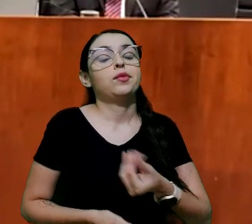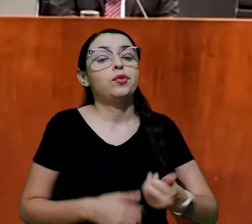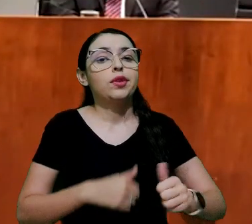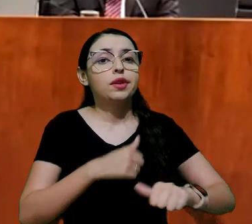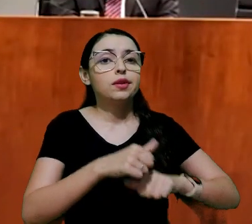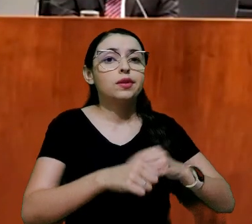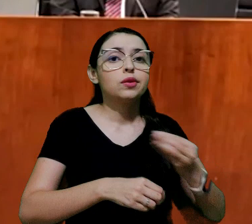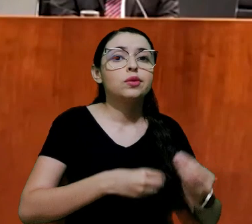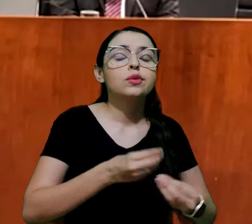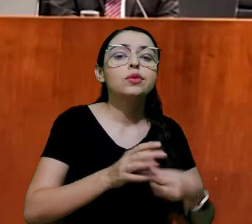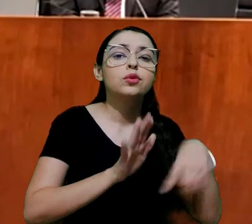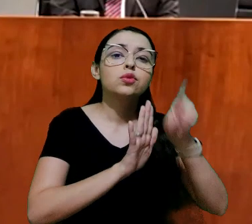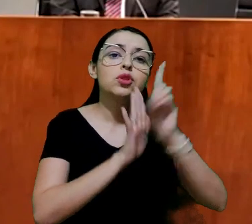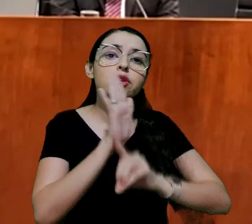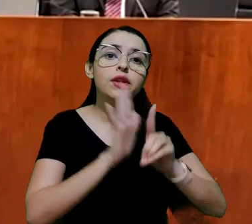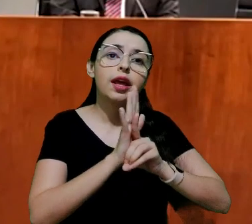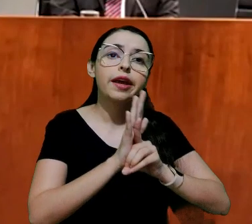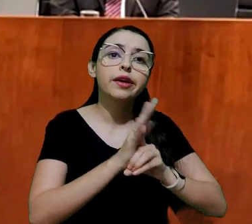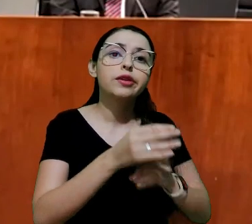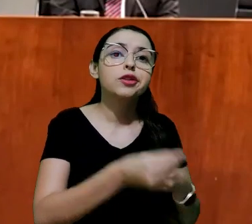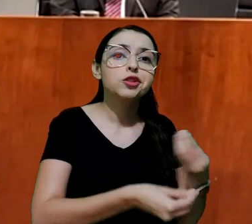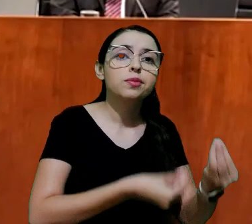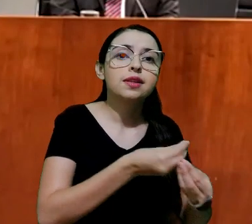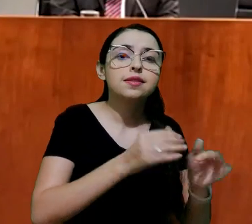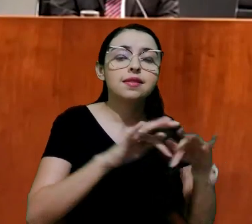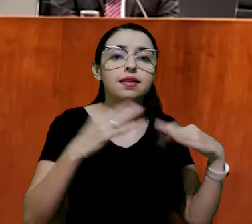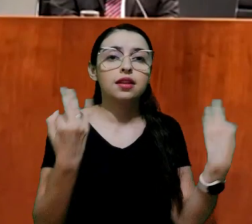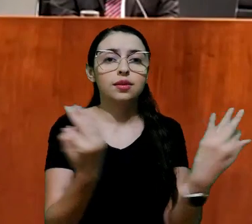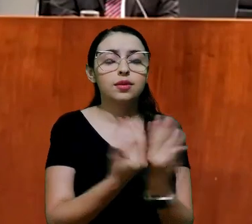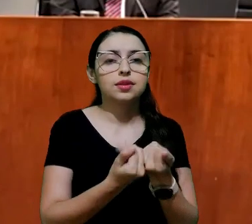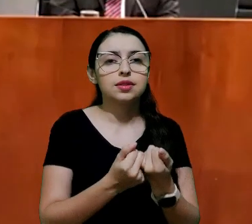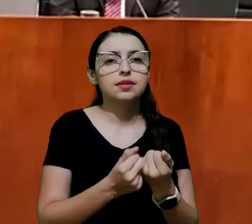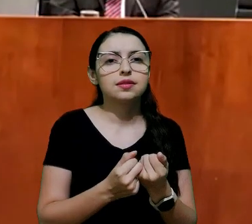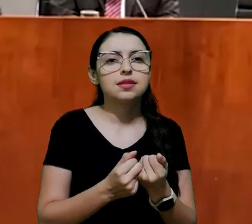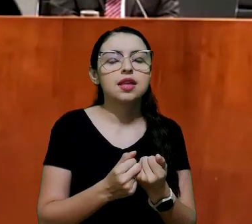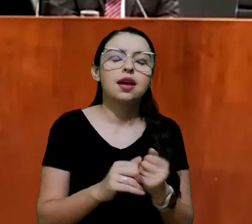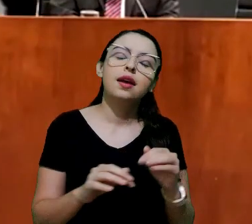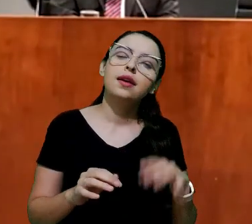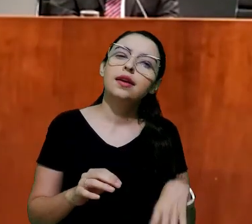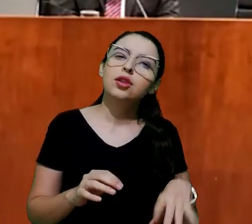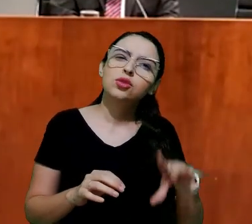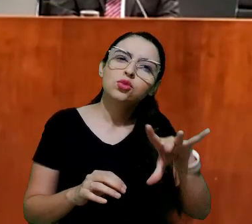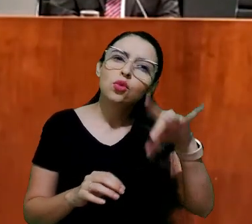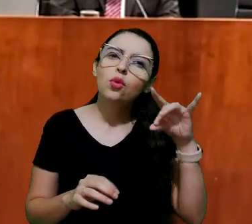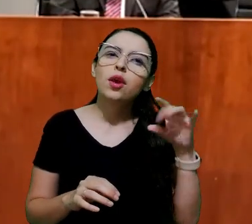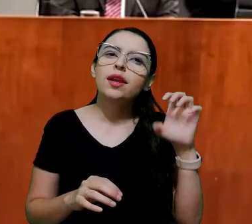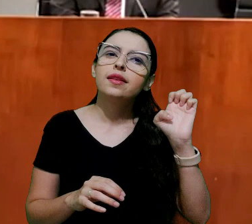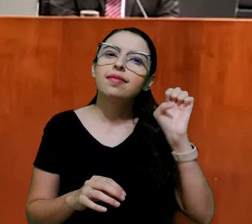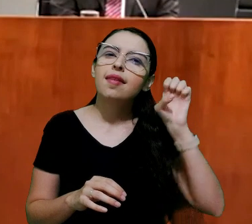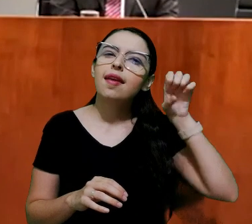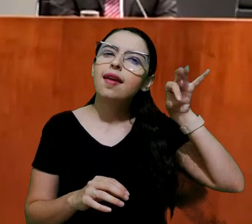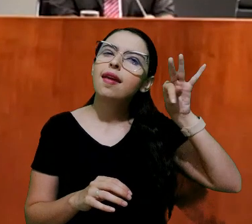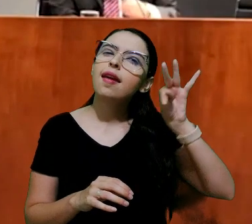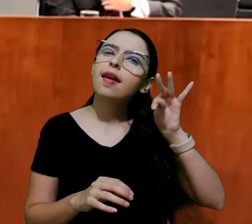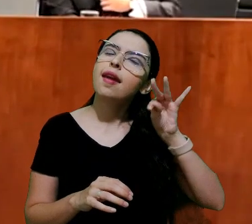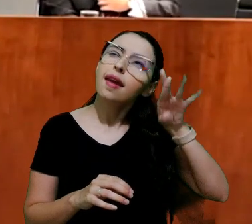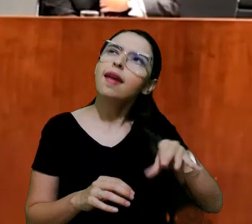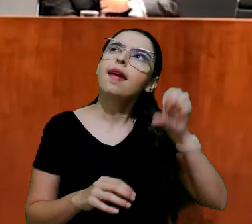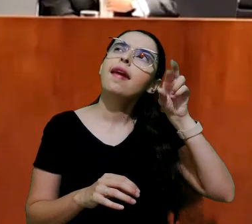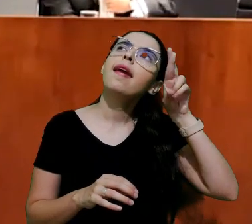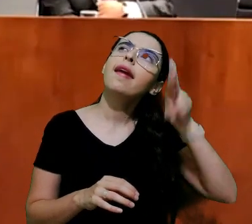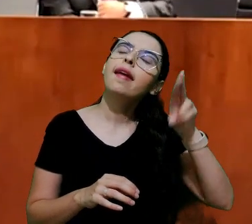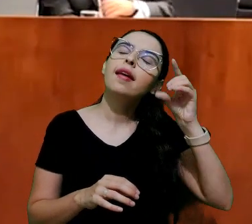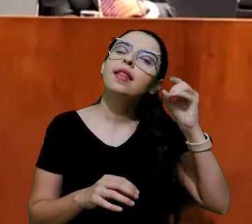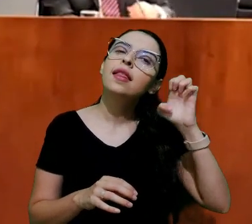esse direito à sucessão para certos herdeiros há de ser garantido obrigatoriamente, que